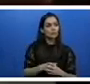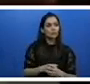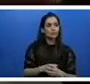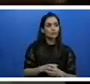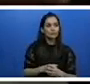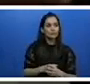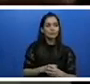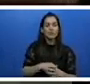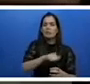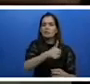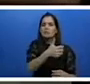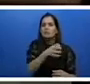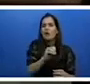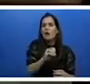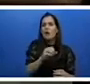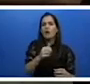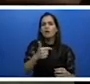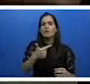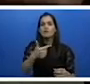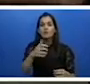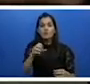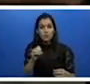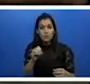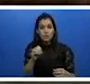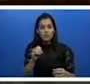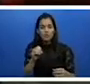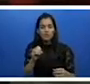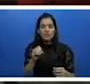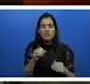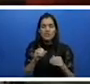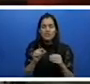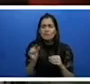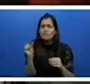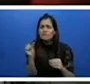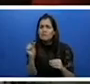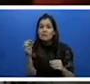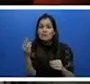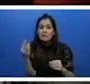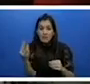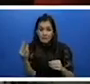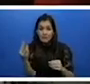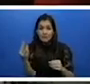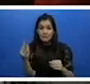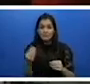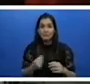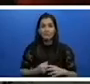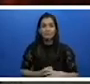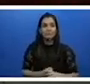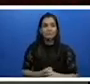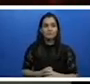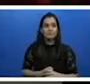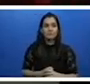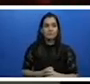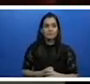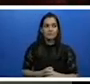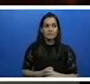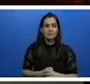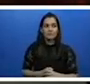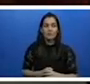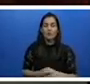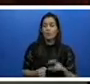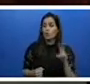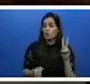10, 20 mais 3. Se eu for fazer em centímetro, eu tenho 2